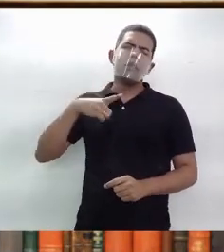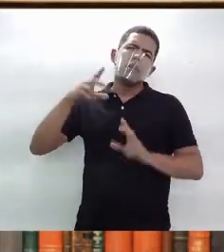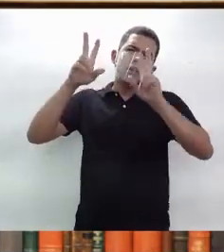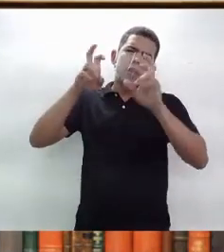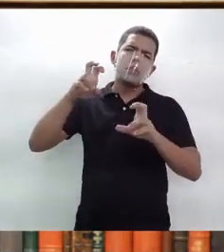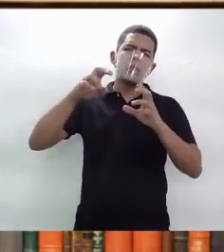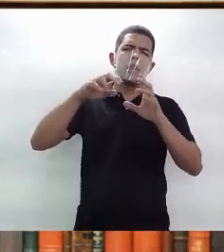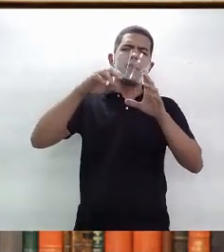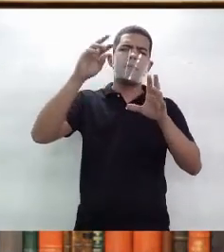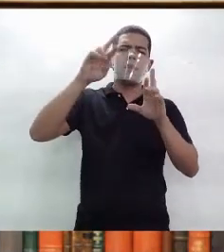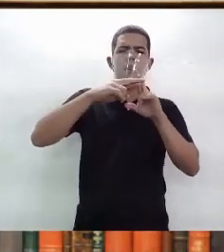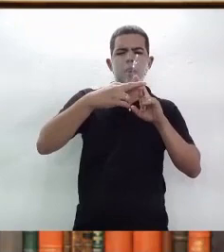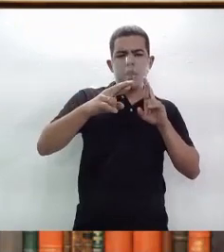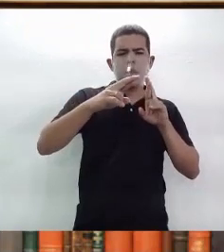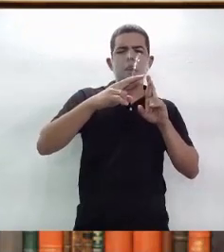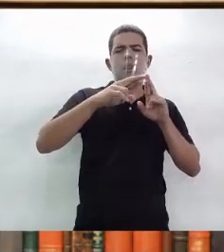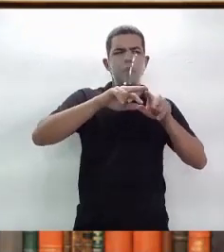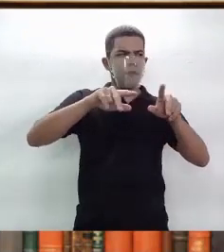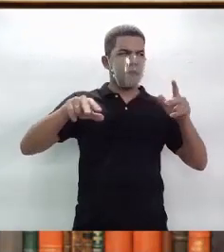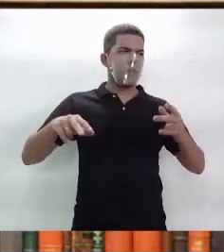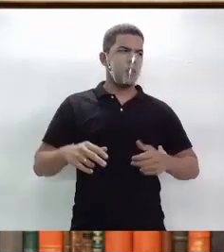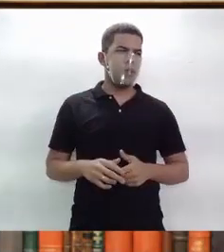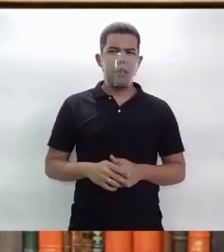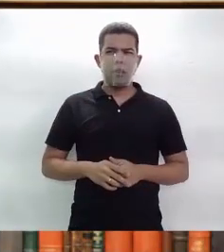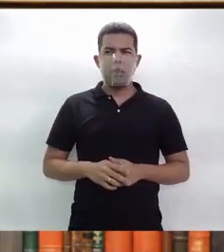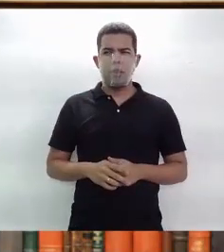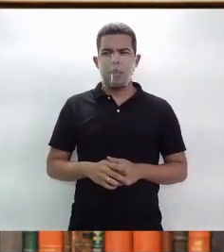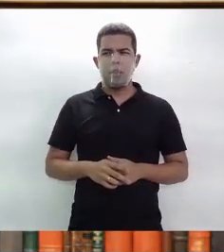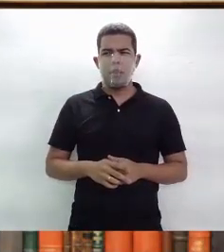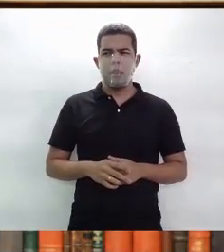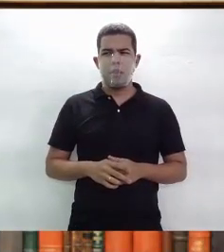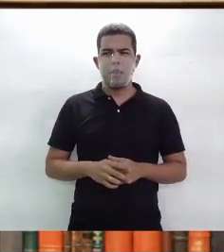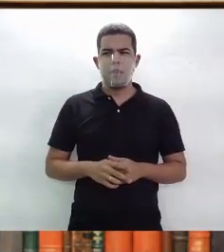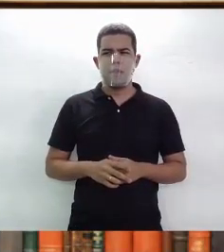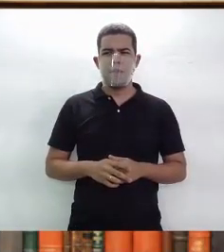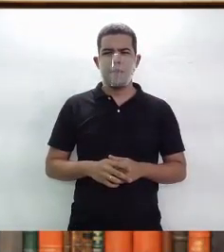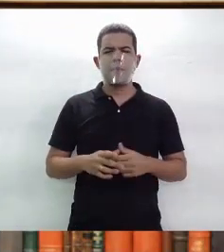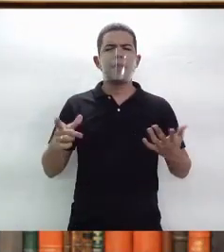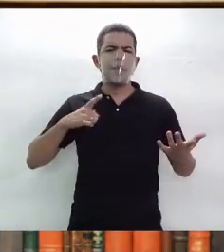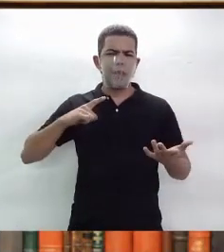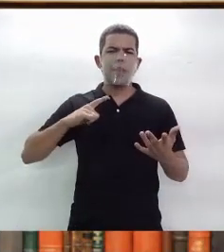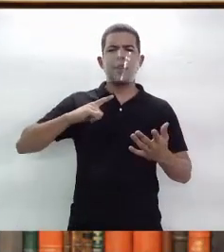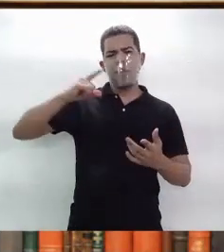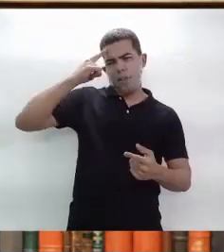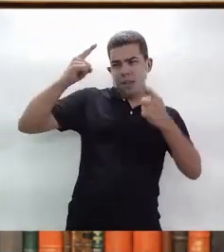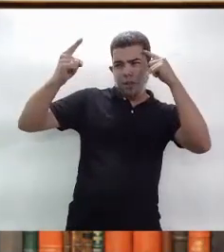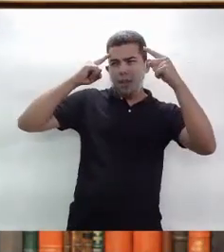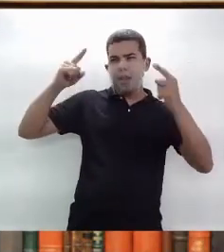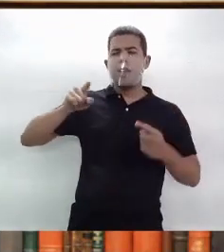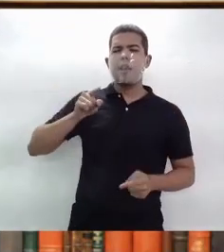as obrigações são feitas, que a gente traz essa ideia